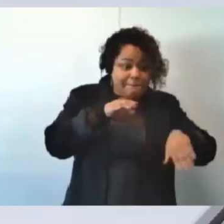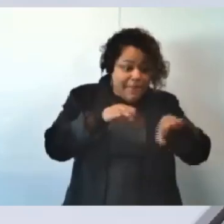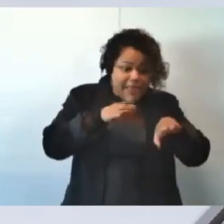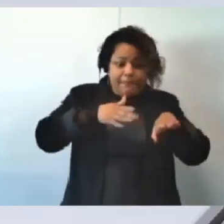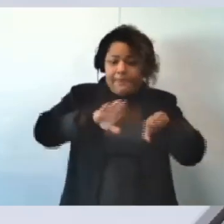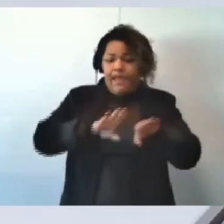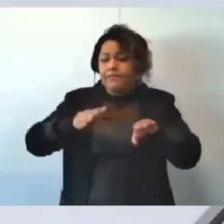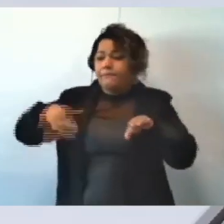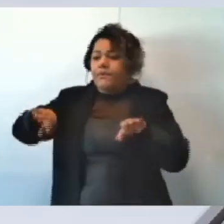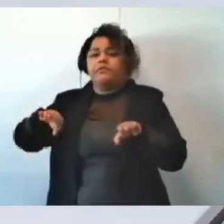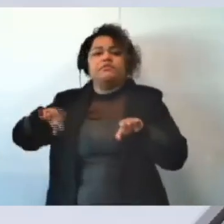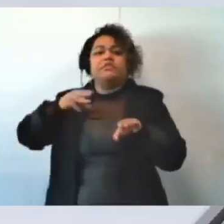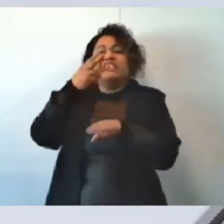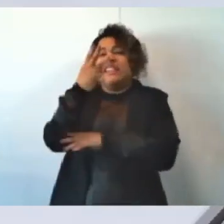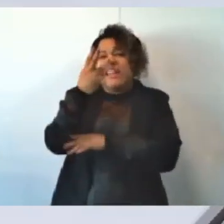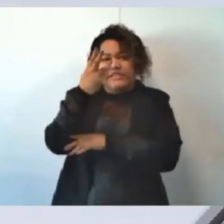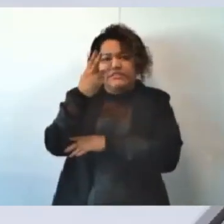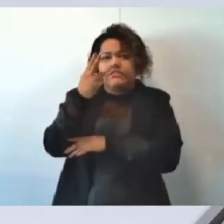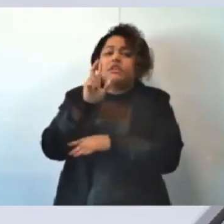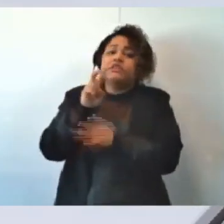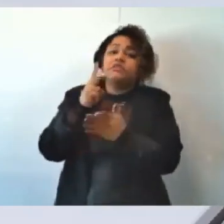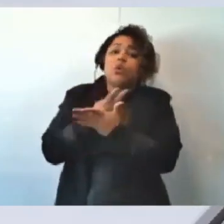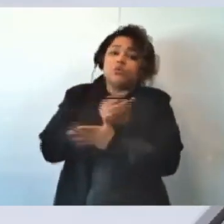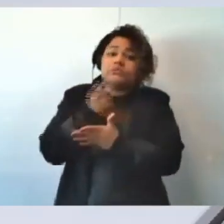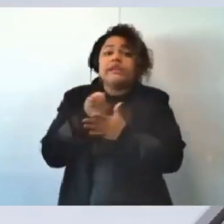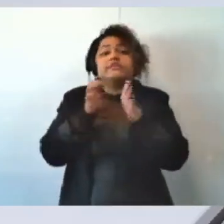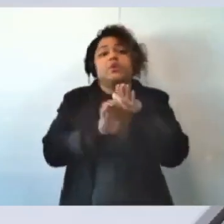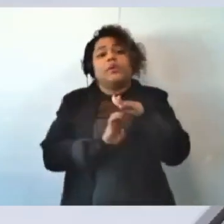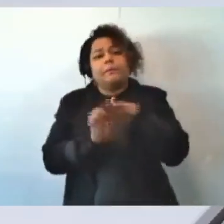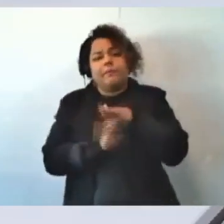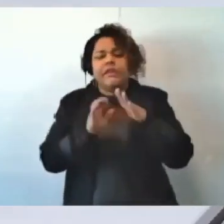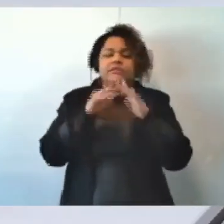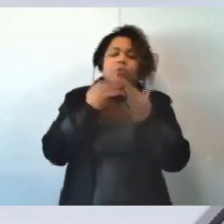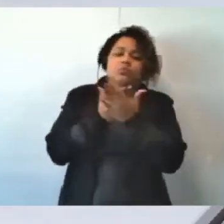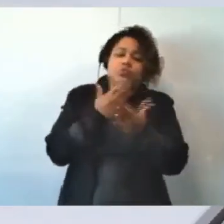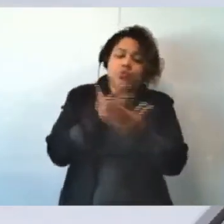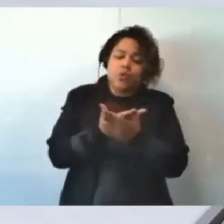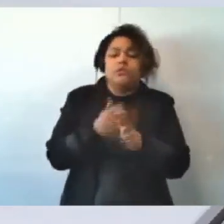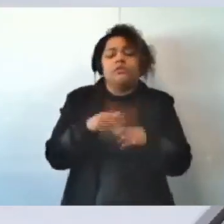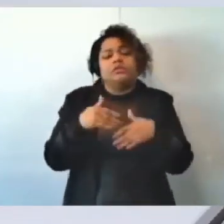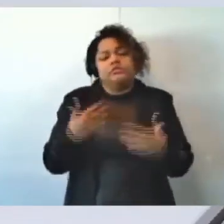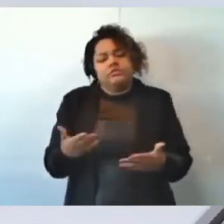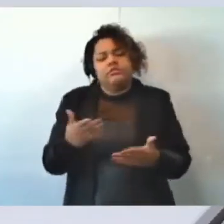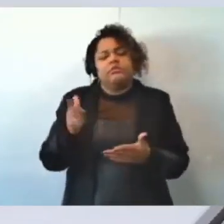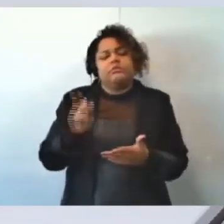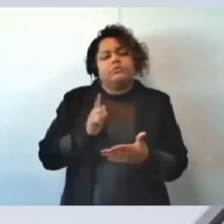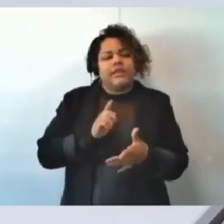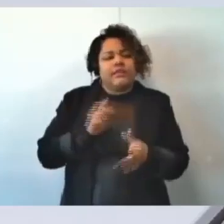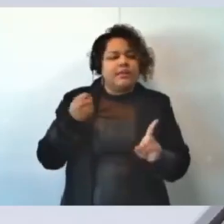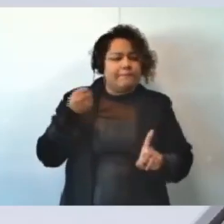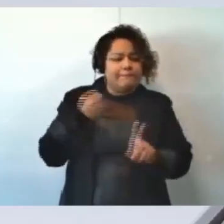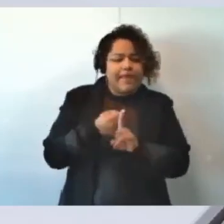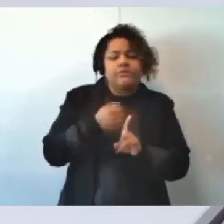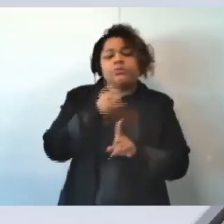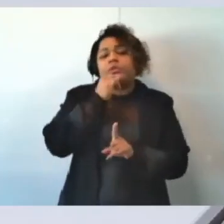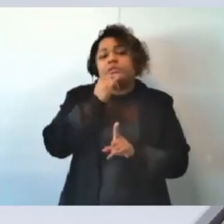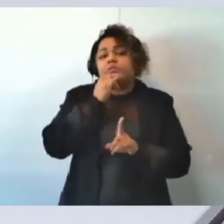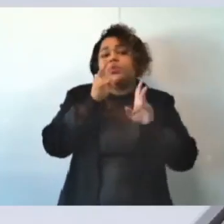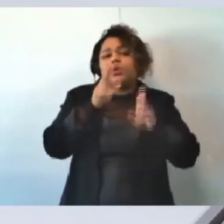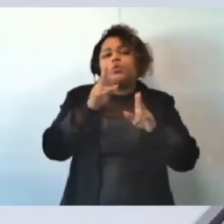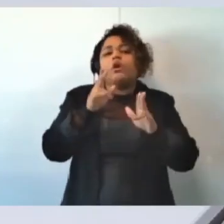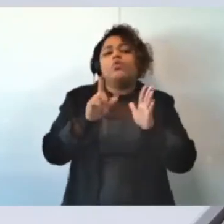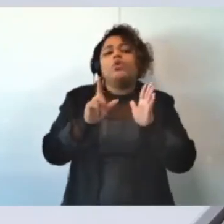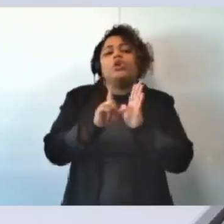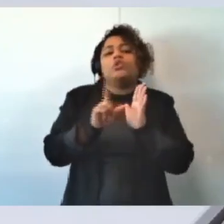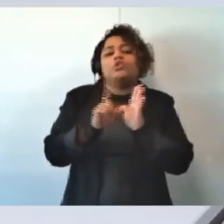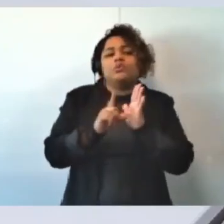com escolas, isso vem acontecendo com empresas. Então, impacta até nos locais, igual o Salão de Beleza, igual o Wellington falou. E